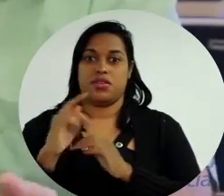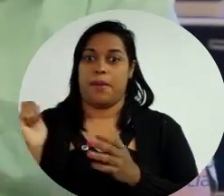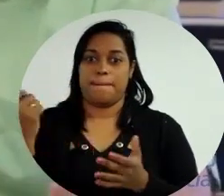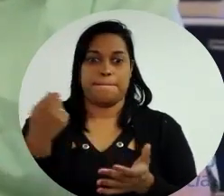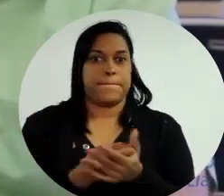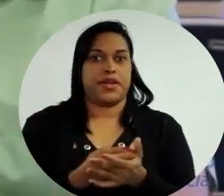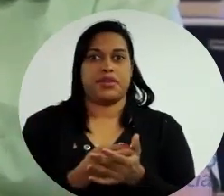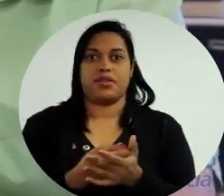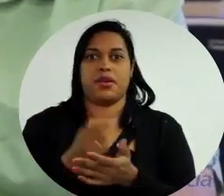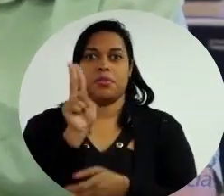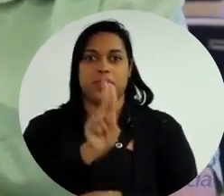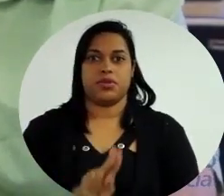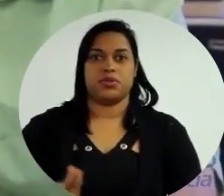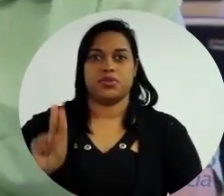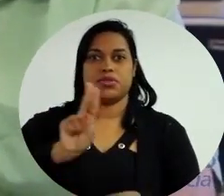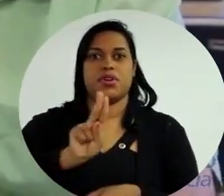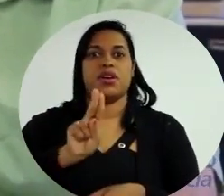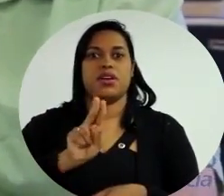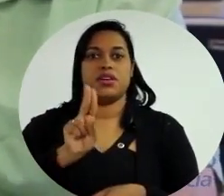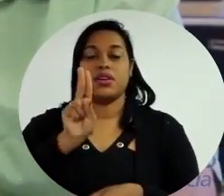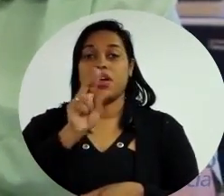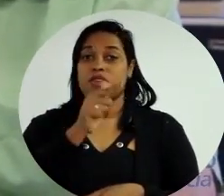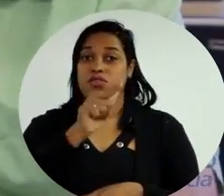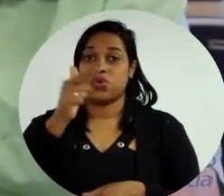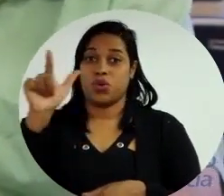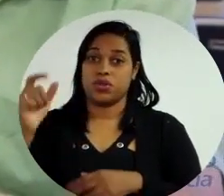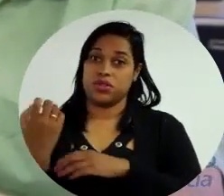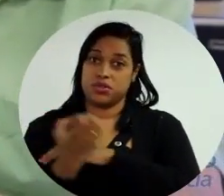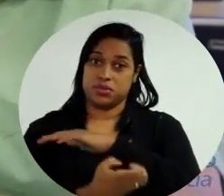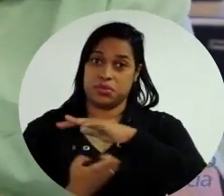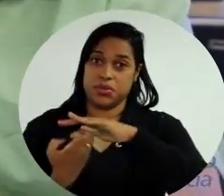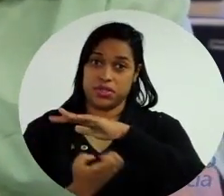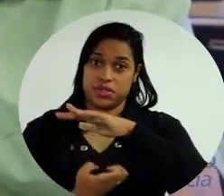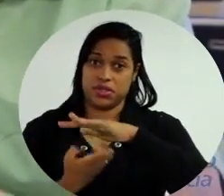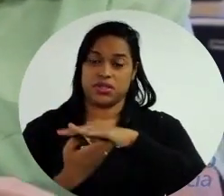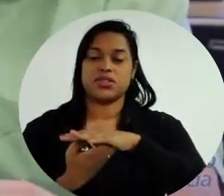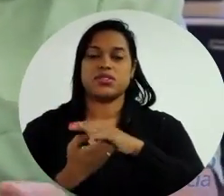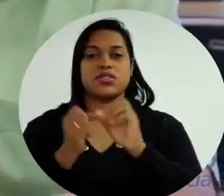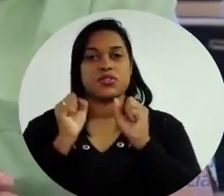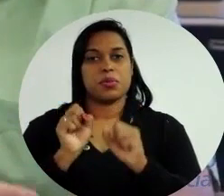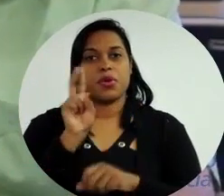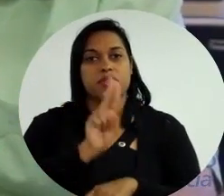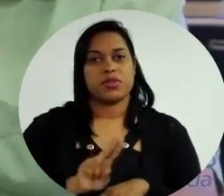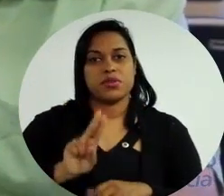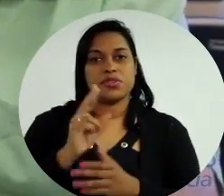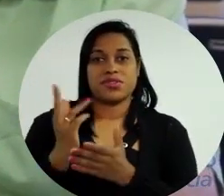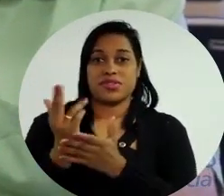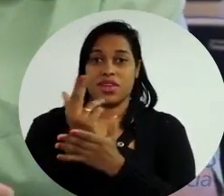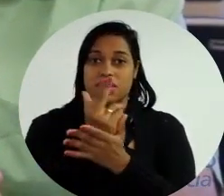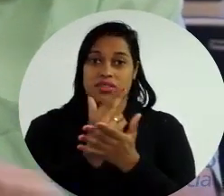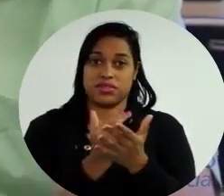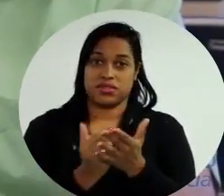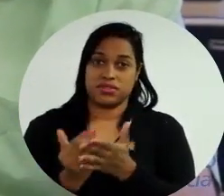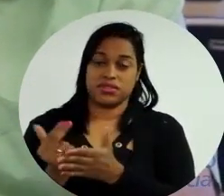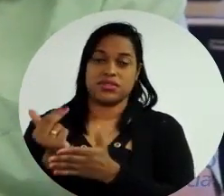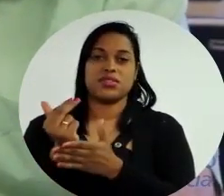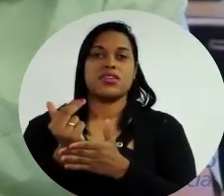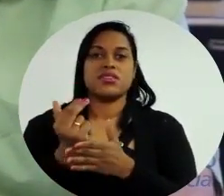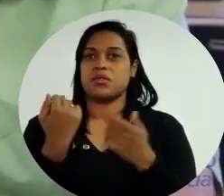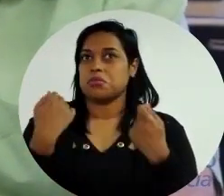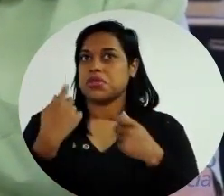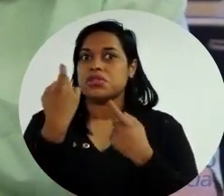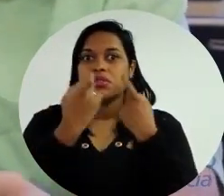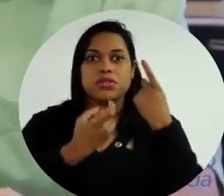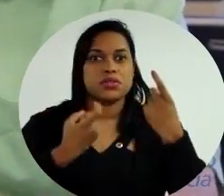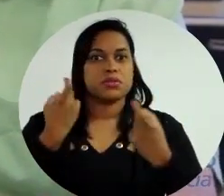ter que pagar para utilizá-lo. As outras empresas que podem também utilizar os desenhos formados nesse padrão não têm